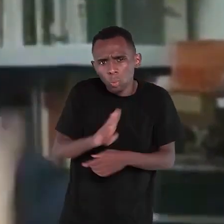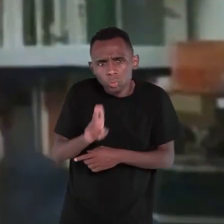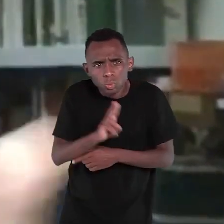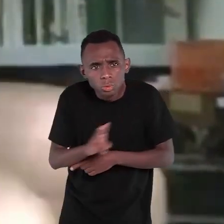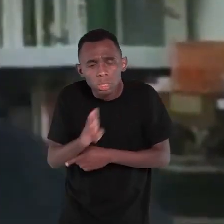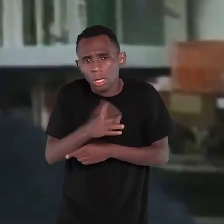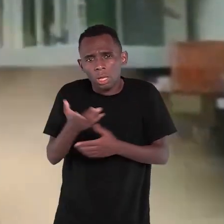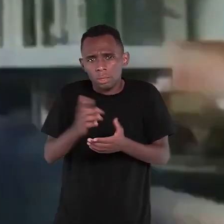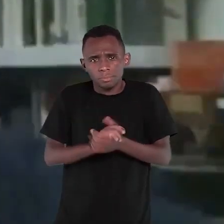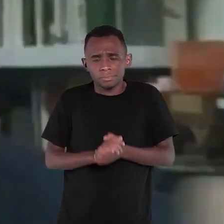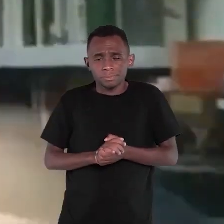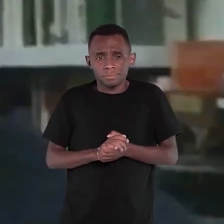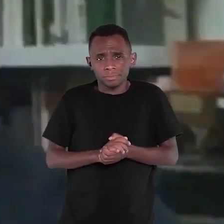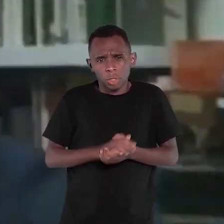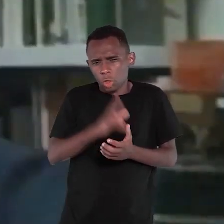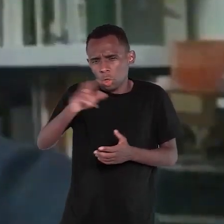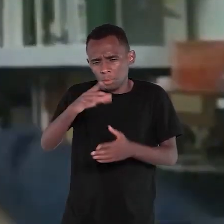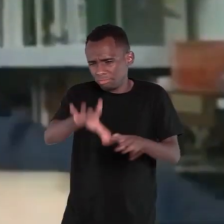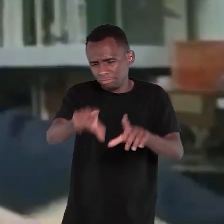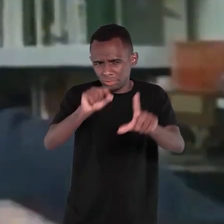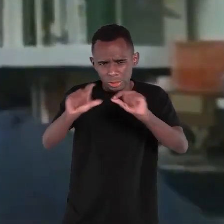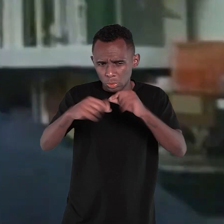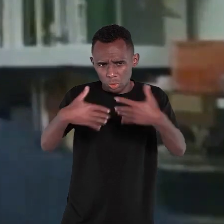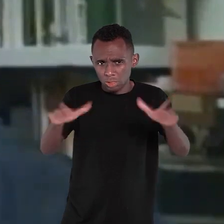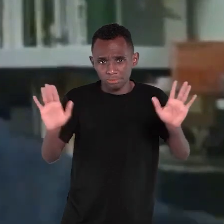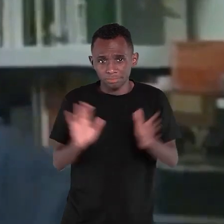ou utentes, ou o nome que você queira dar, né,